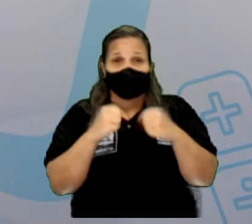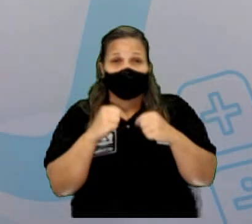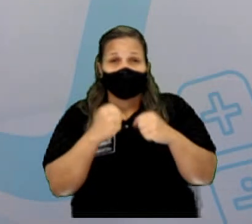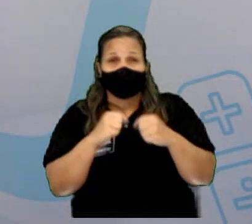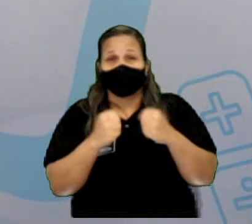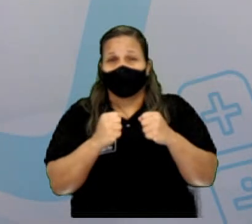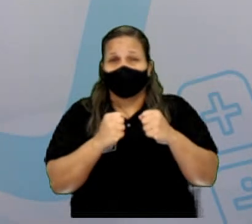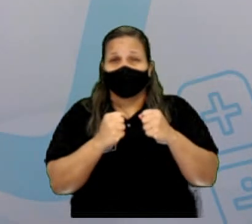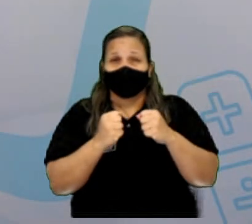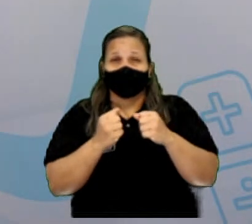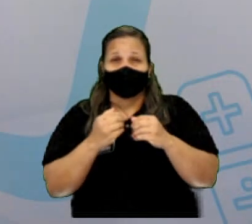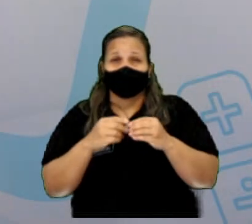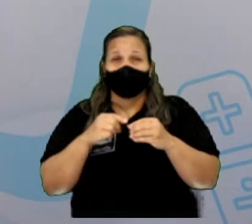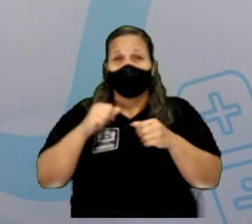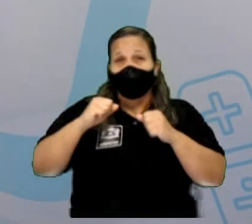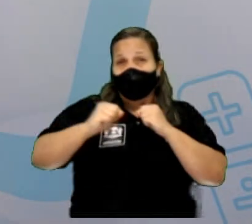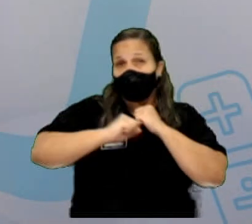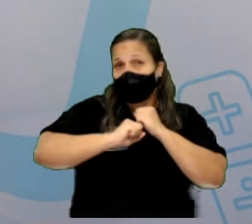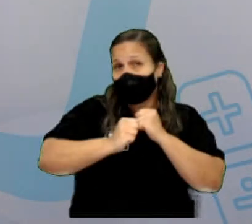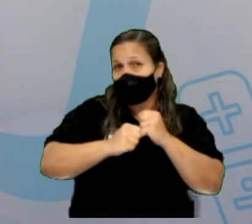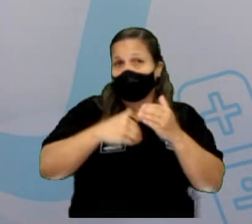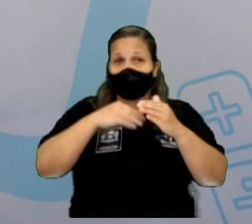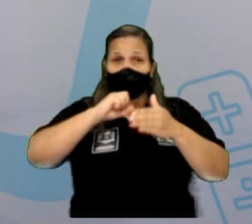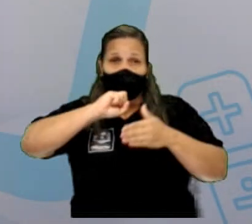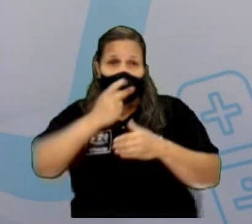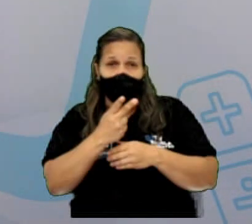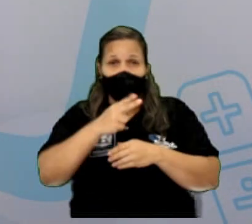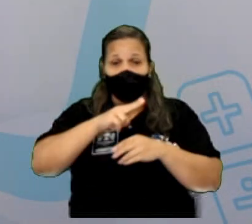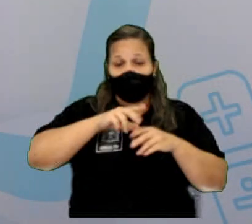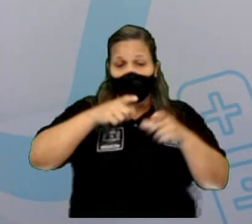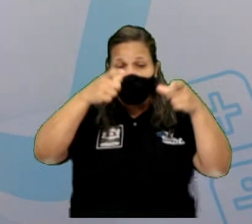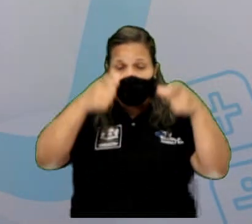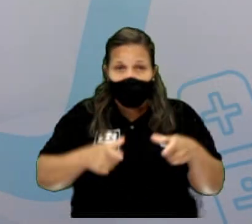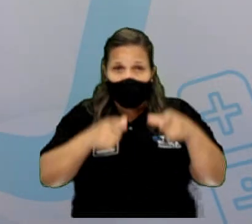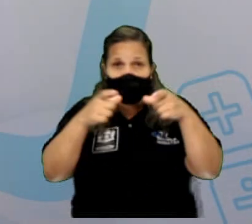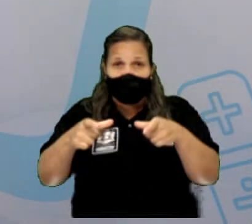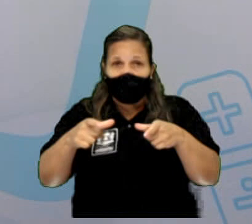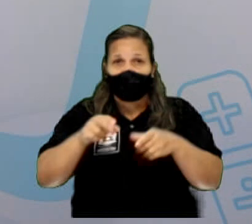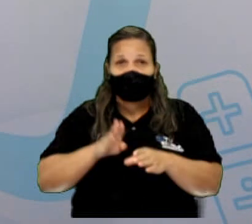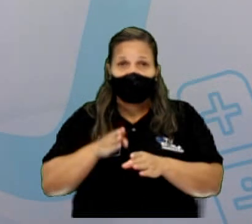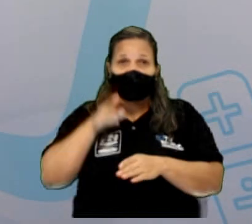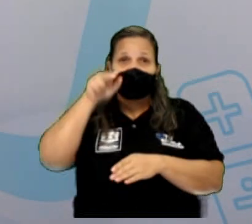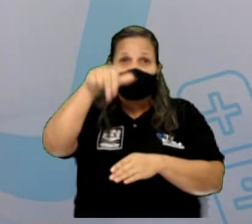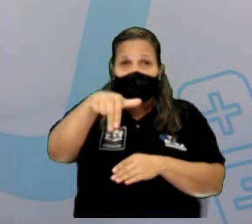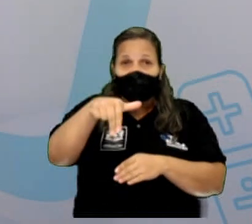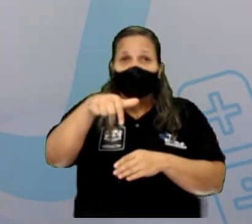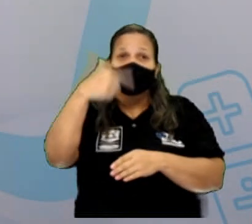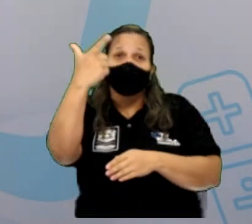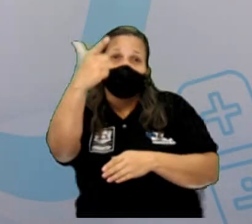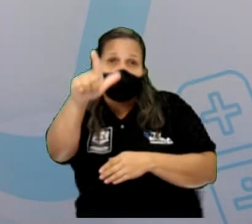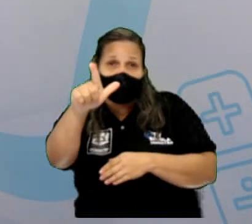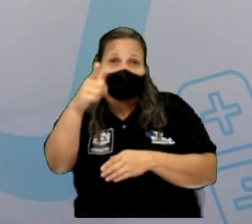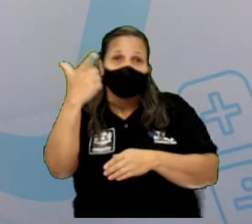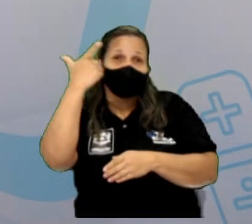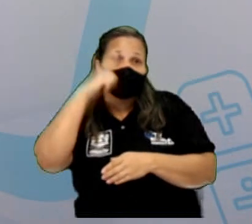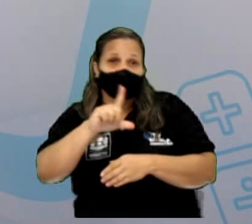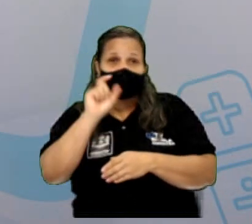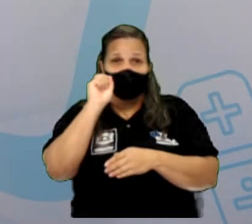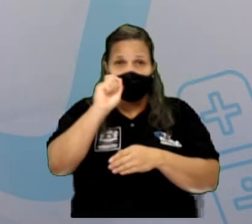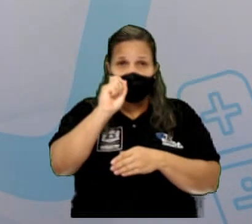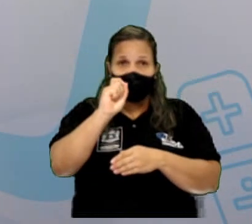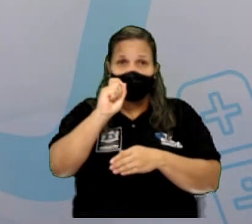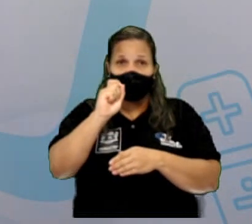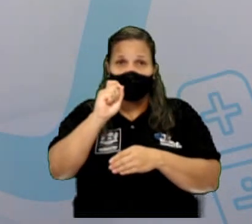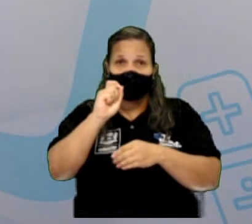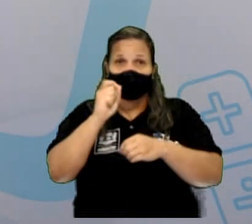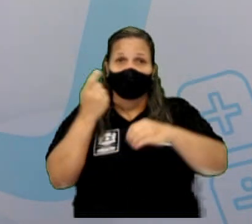invasão territorial, invadir o lado adversário para conseguir o meu objetivo, para conseguir fazer o gol, para conseguir fazer a cesta, certo? Então,